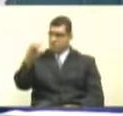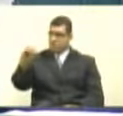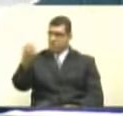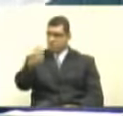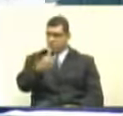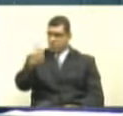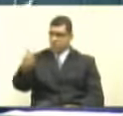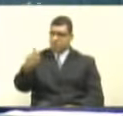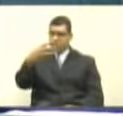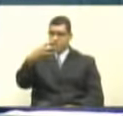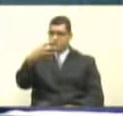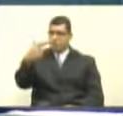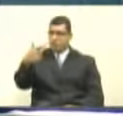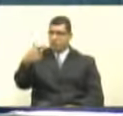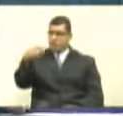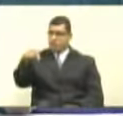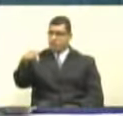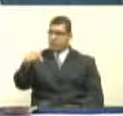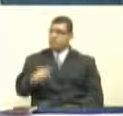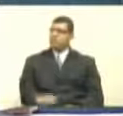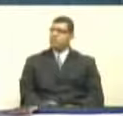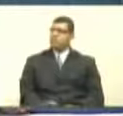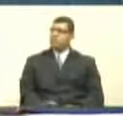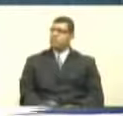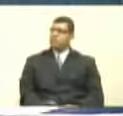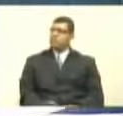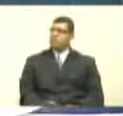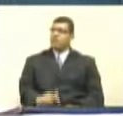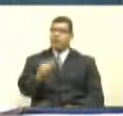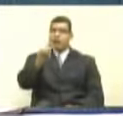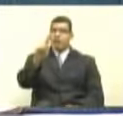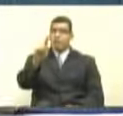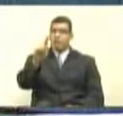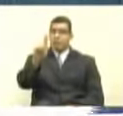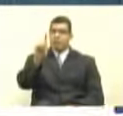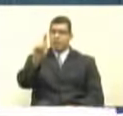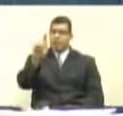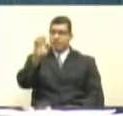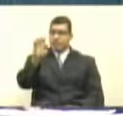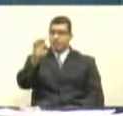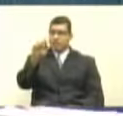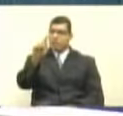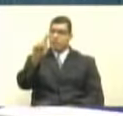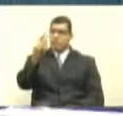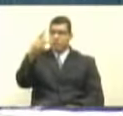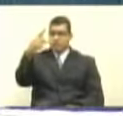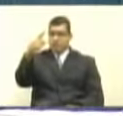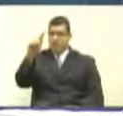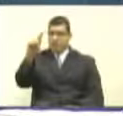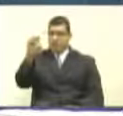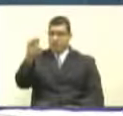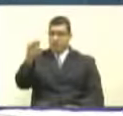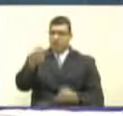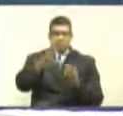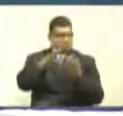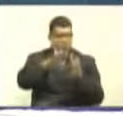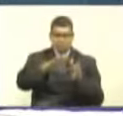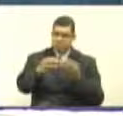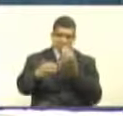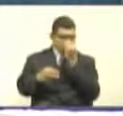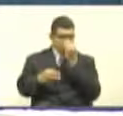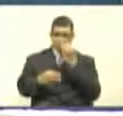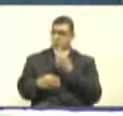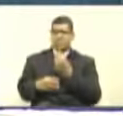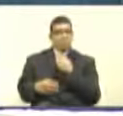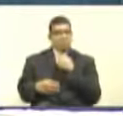0011 427. A PGE não pediu exclusão. Quer dizer que num processo